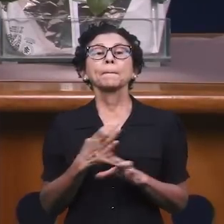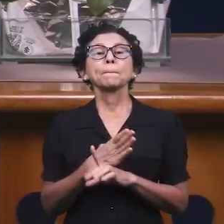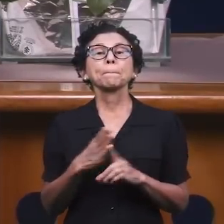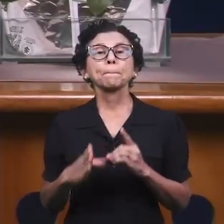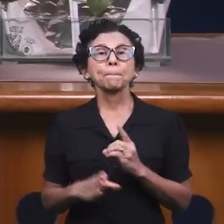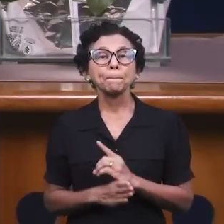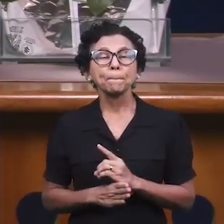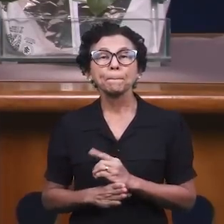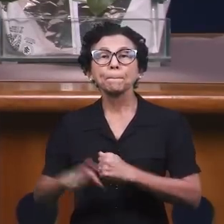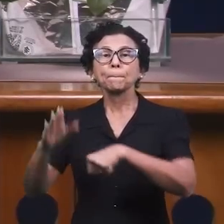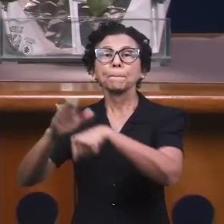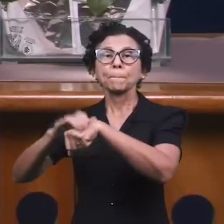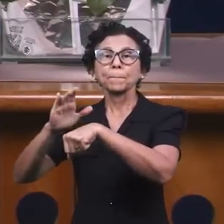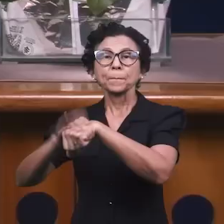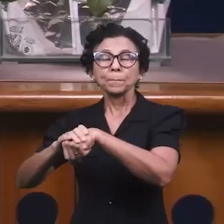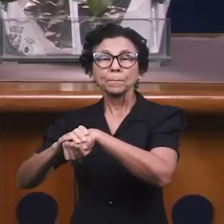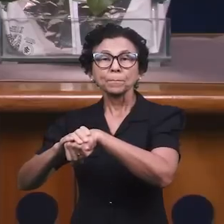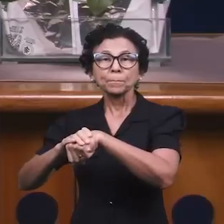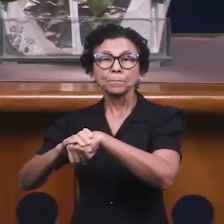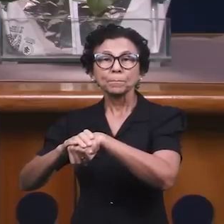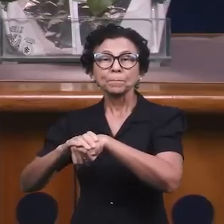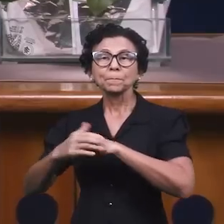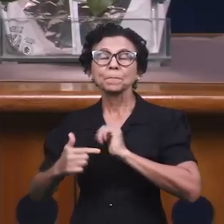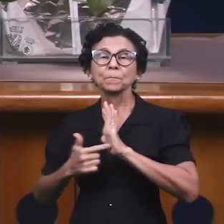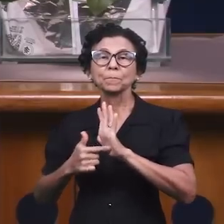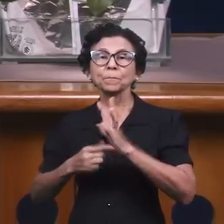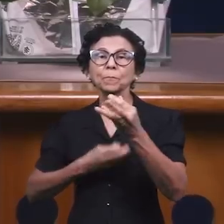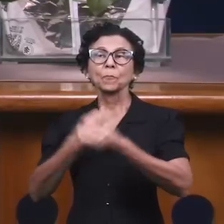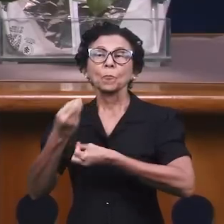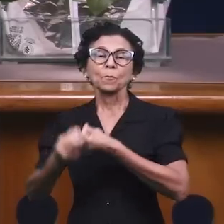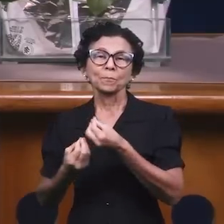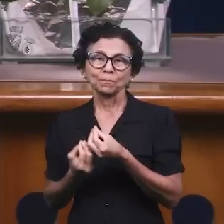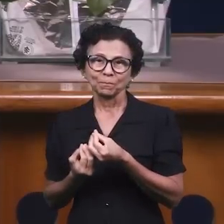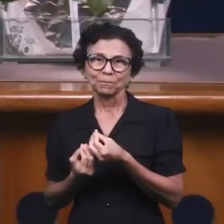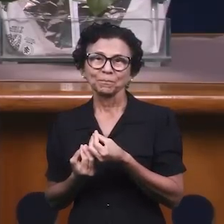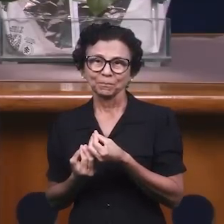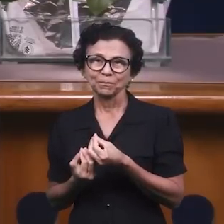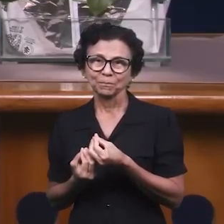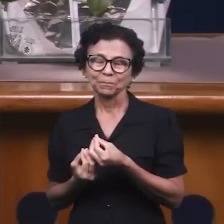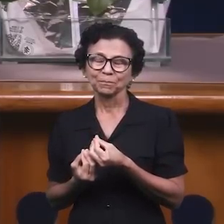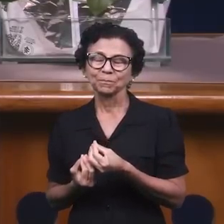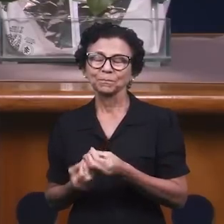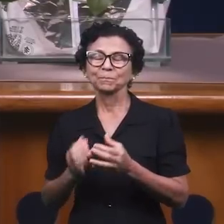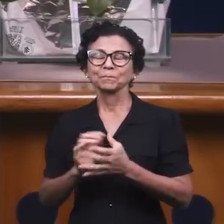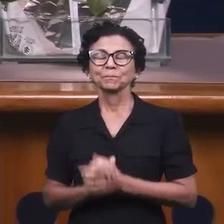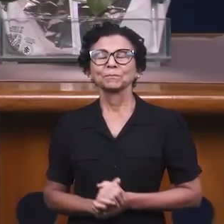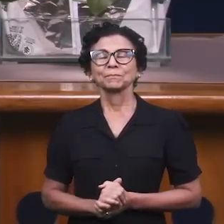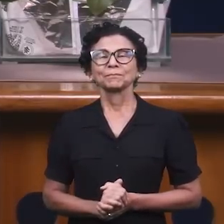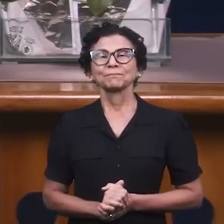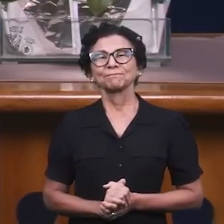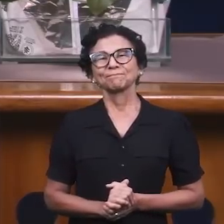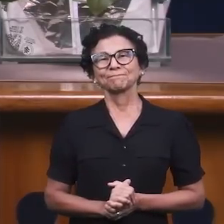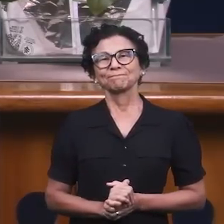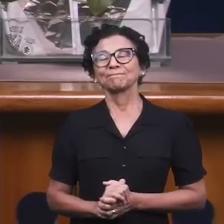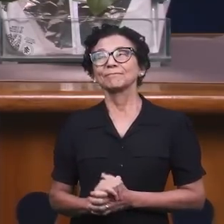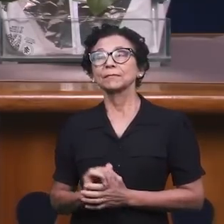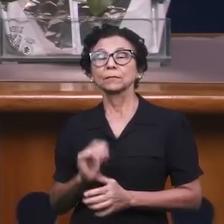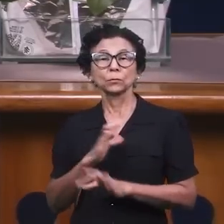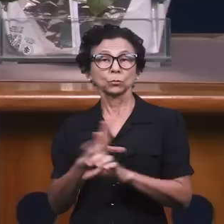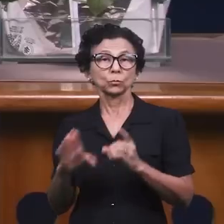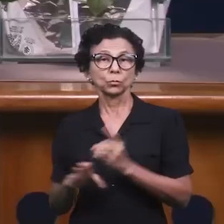Deus. É a grande bênção para o homem, de nós podermos relacionarmos com Ele, porque no culto nós temos